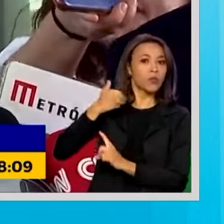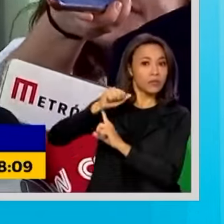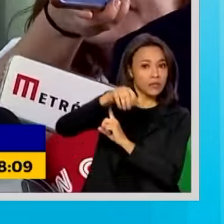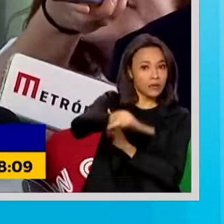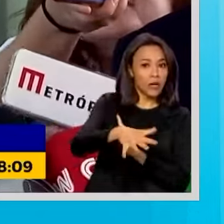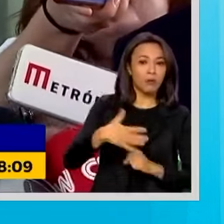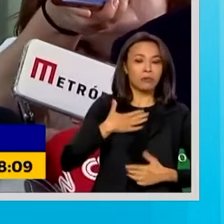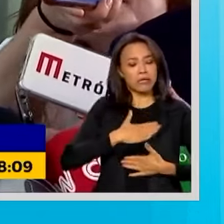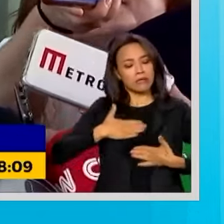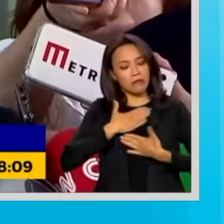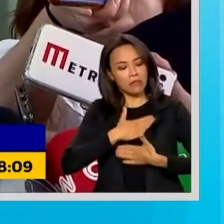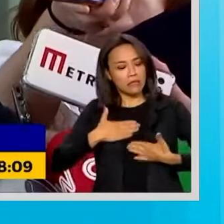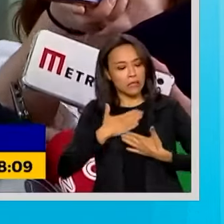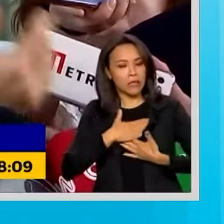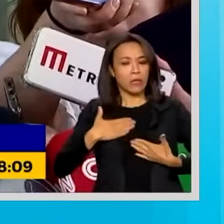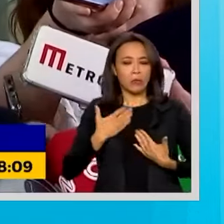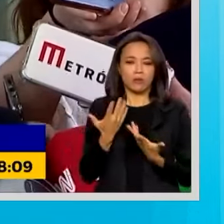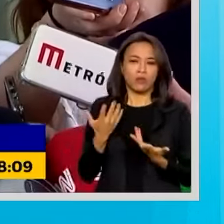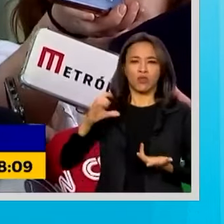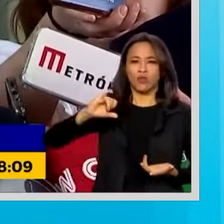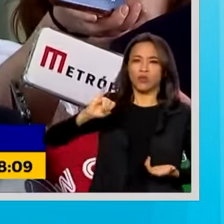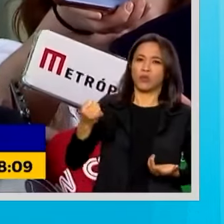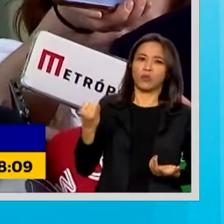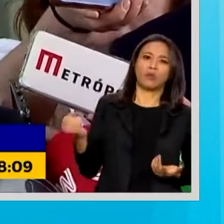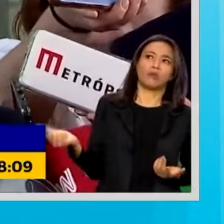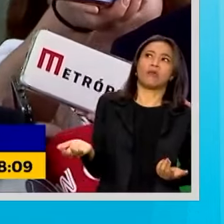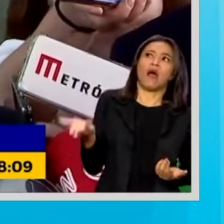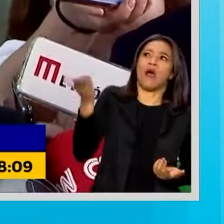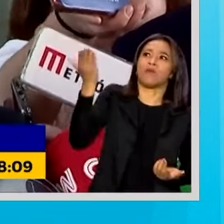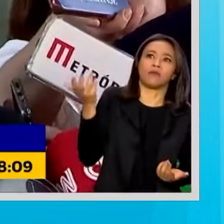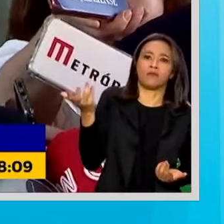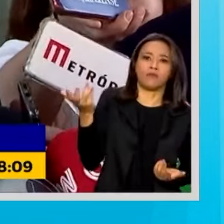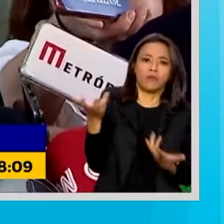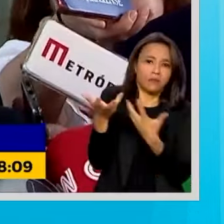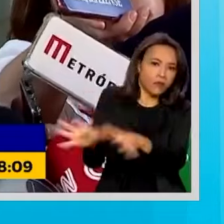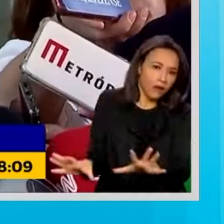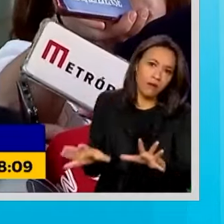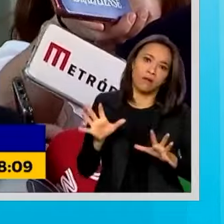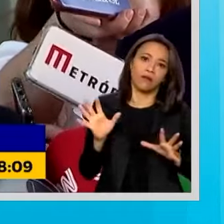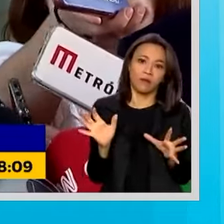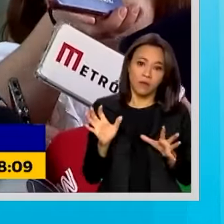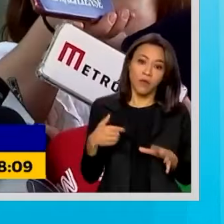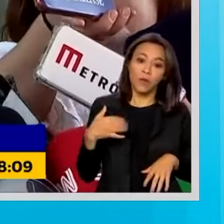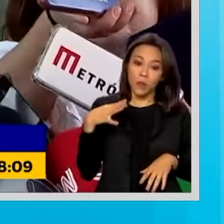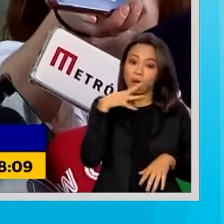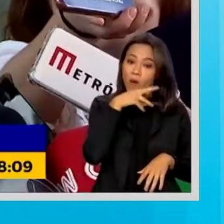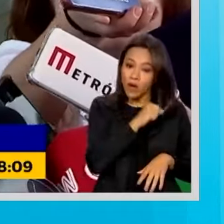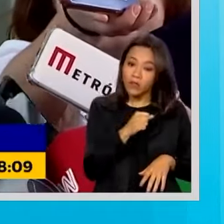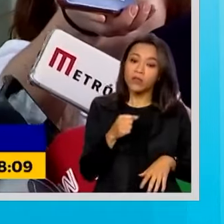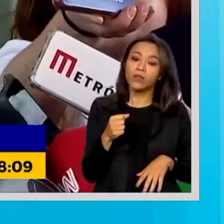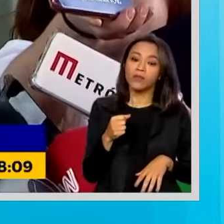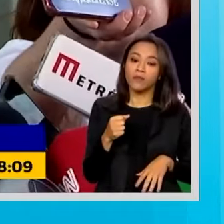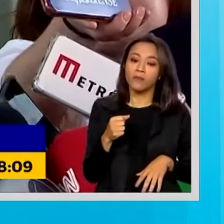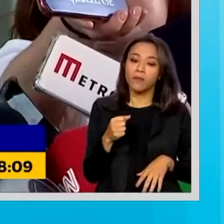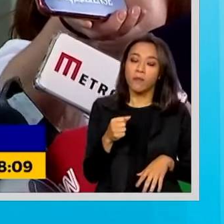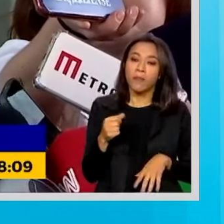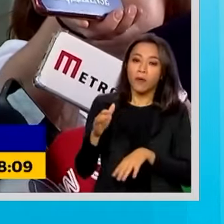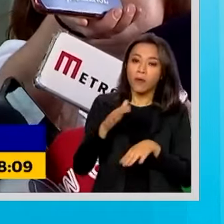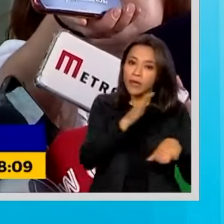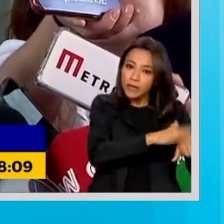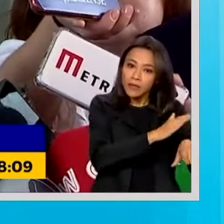gente espera mesmo que um presidente do Banco Central faça, porque afinal, uma das coisas que a gente sempre enaltece aqui no Brasil é